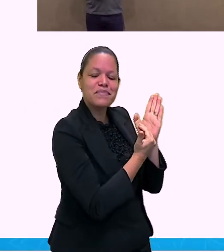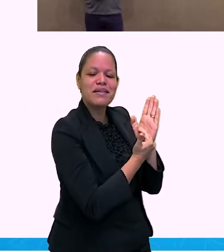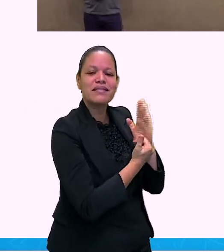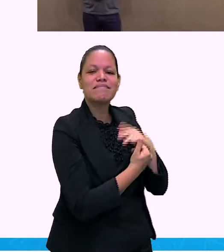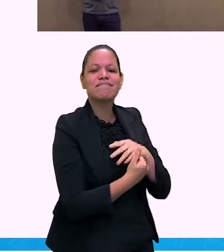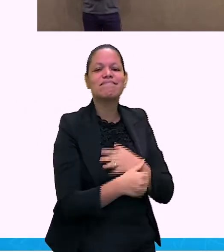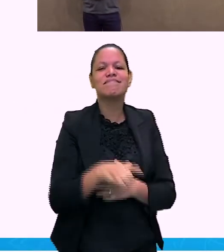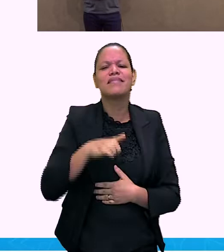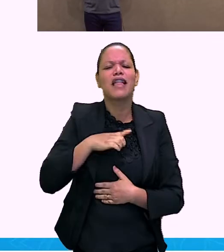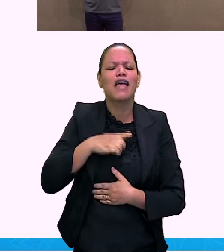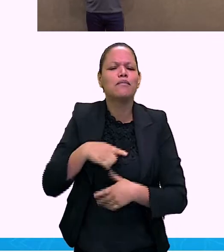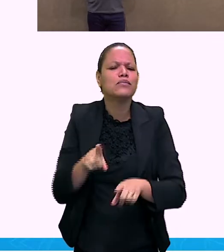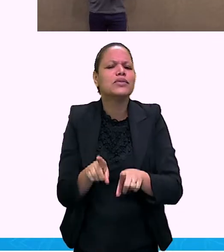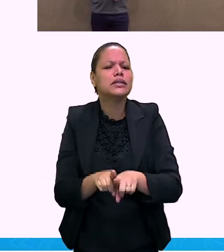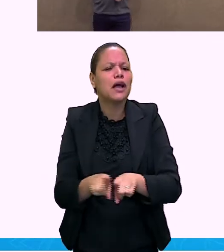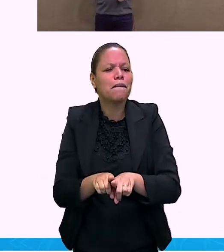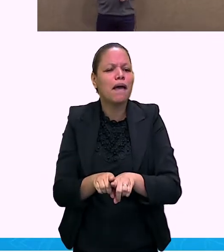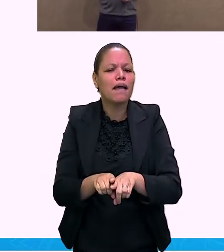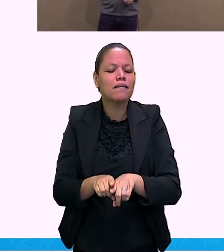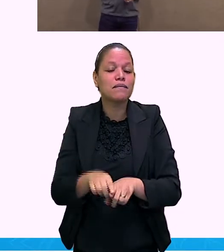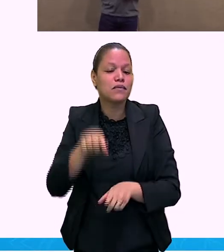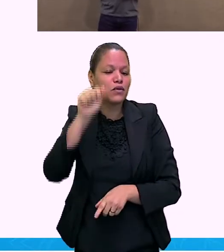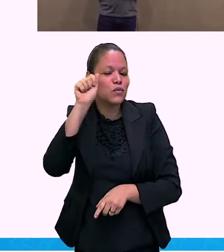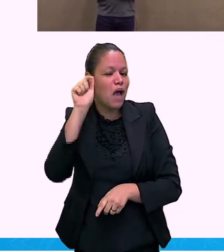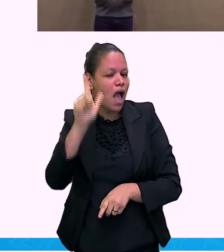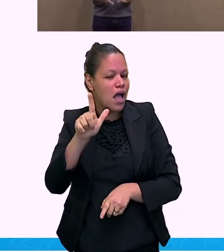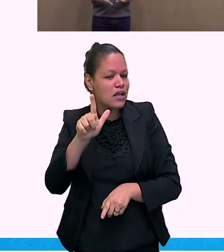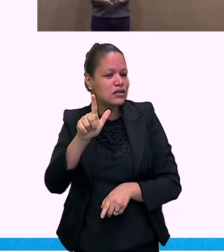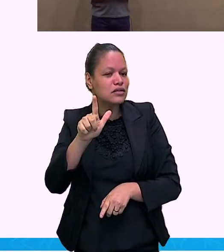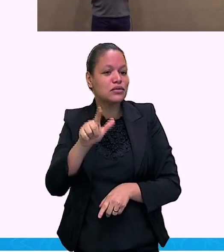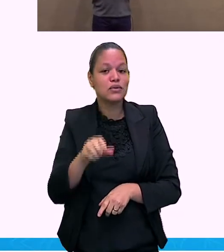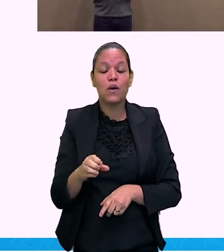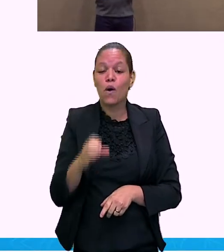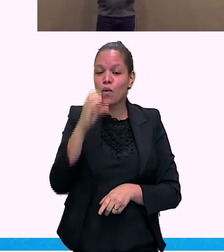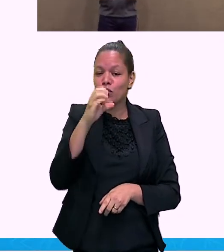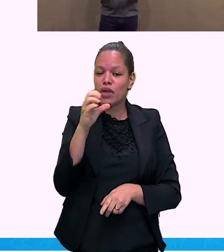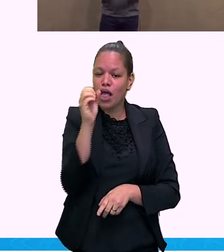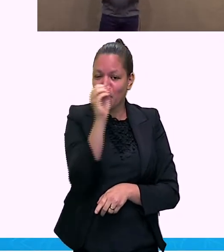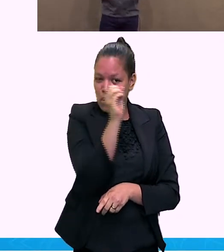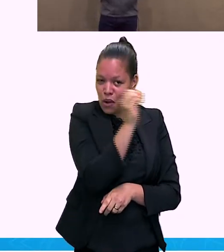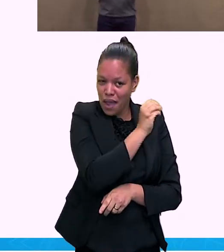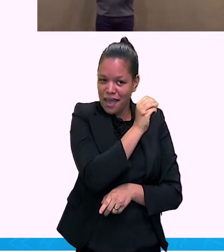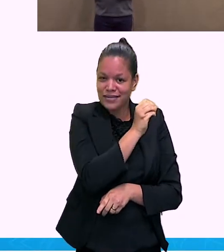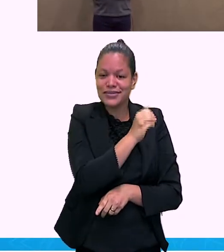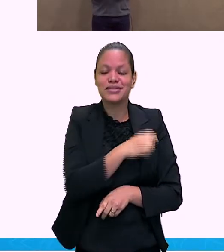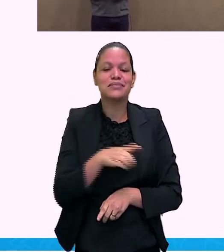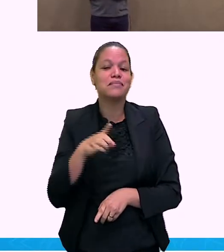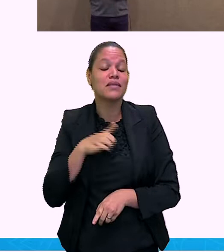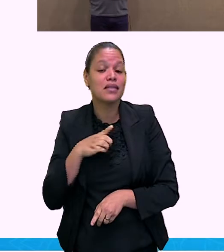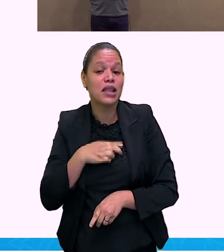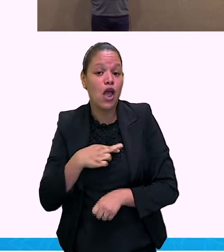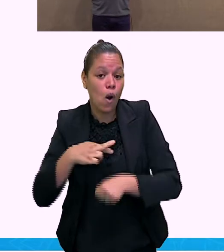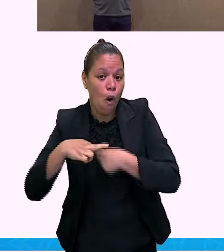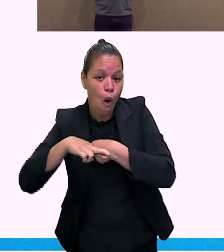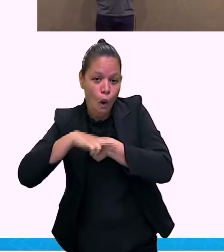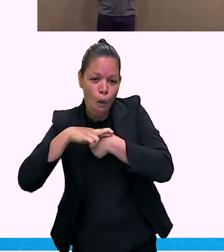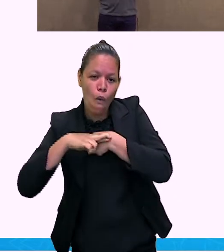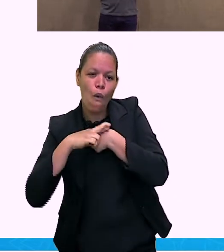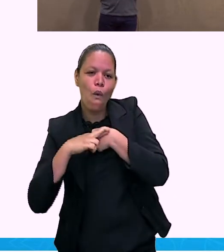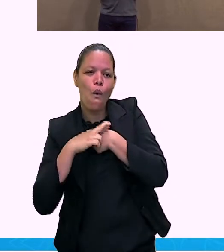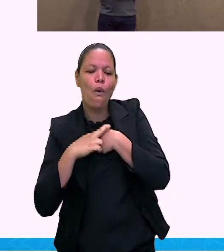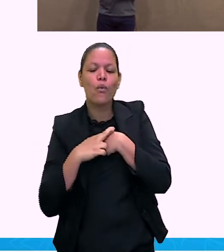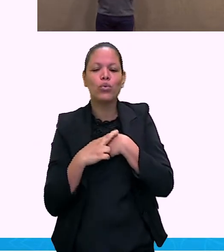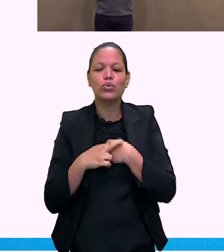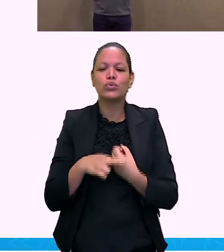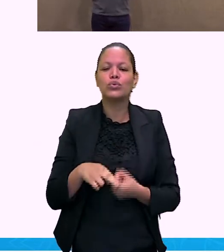o Centro-Oeste. No espaço lilás, o Sudeste, que aqui eu vou destacar, né, aonde está a nossa região